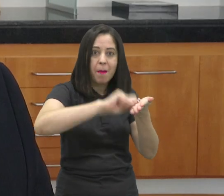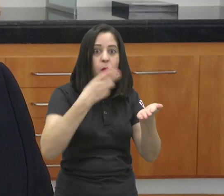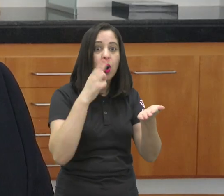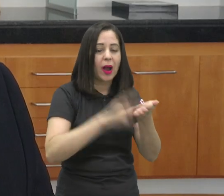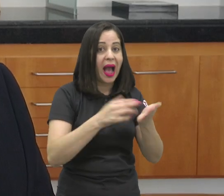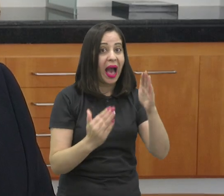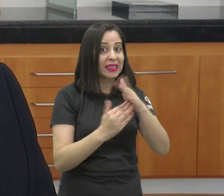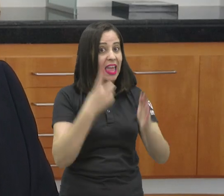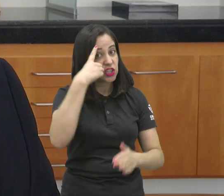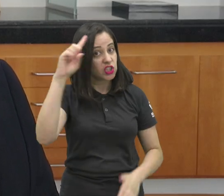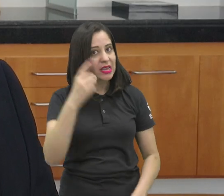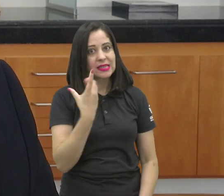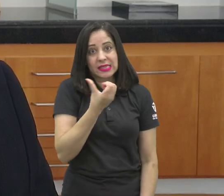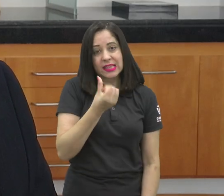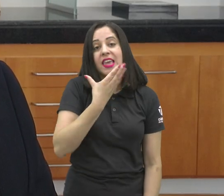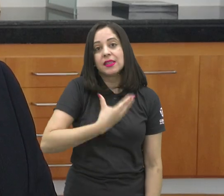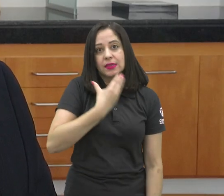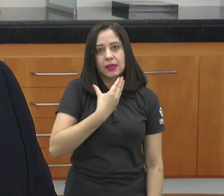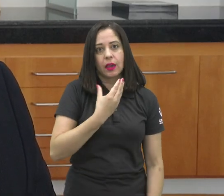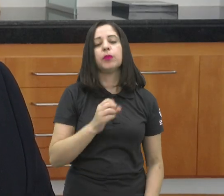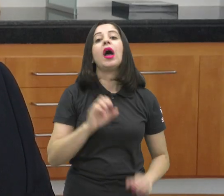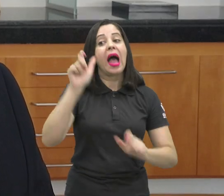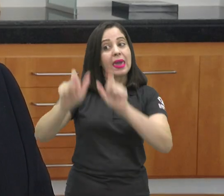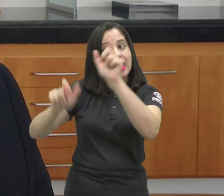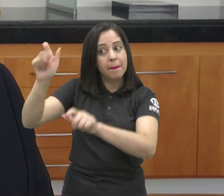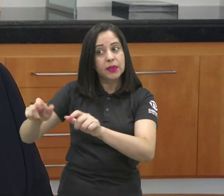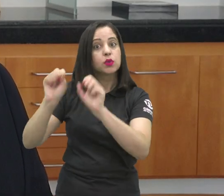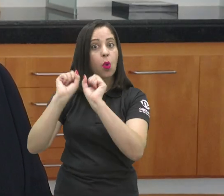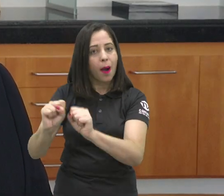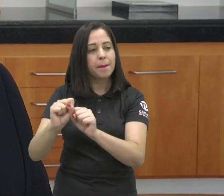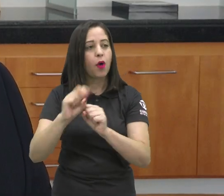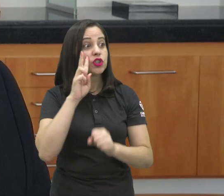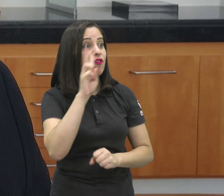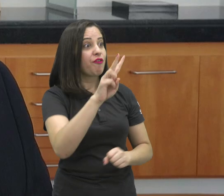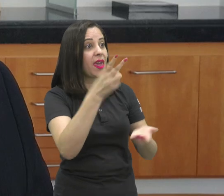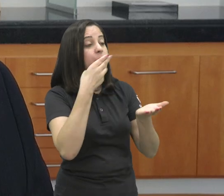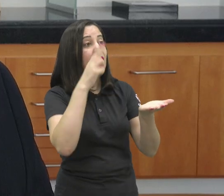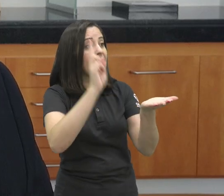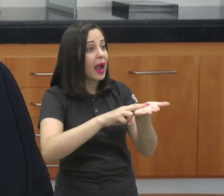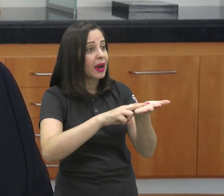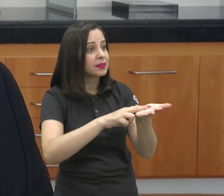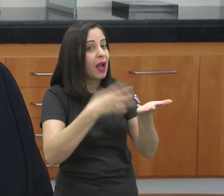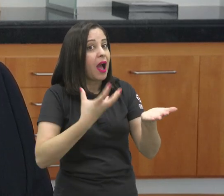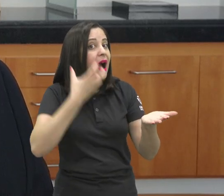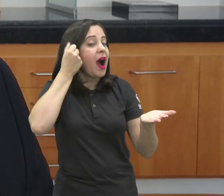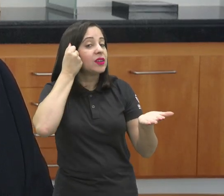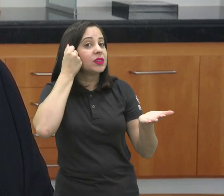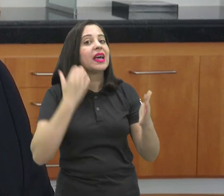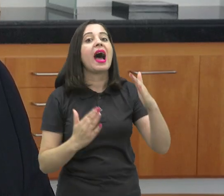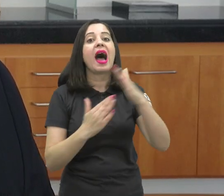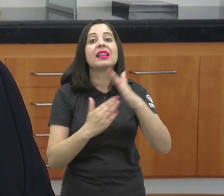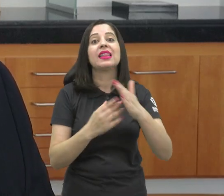dia 6 de dezembro. E as cartas podem ser adotadas por qualquer pessoa da sociedade até o dia 13 de dezembro.